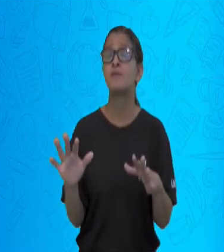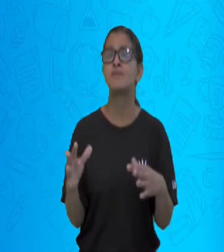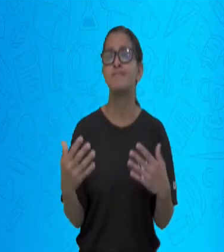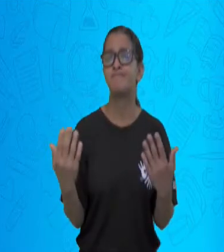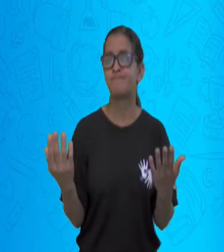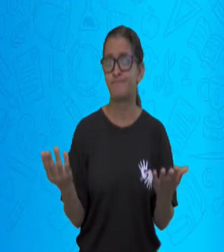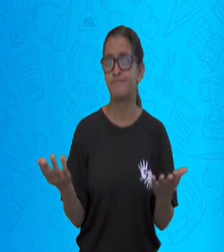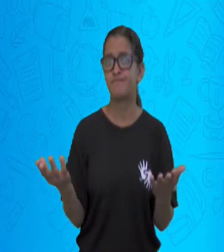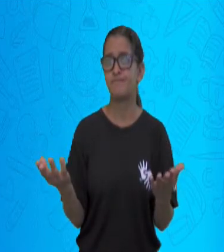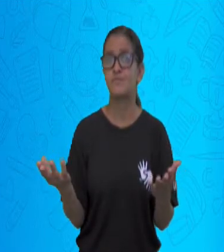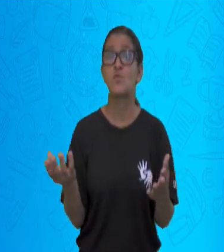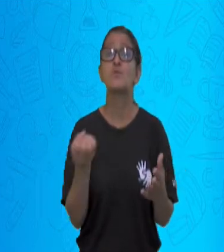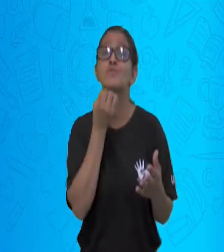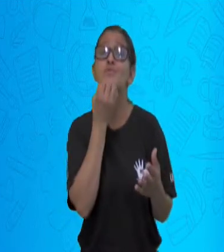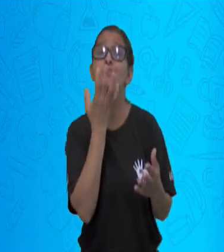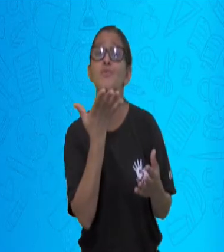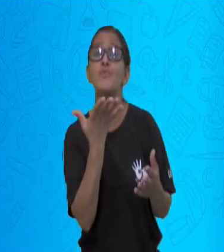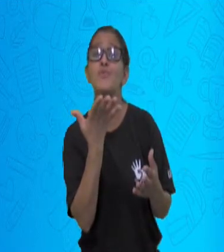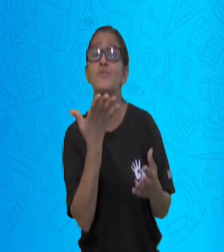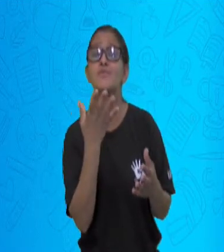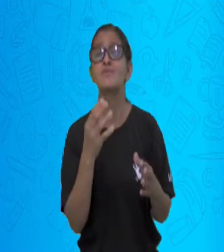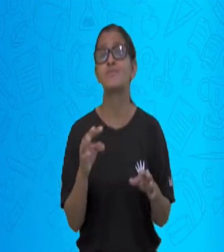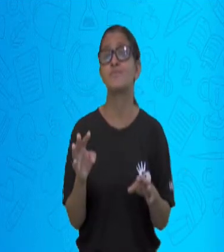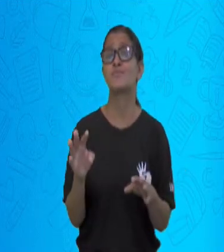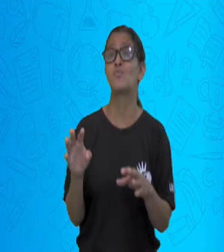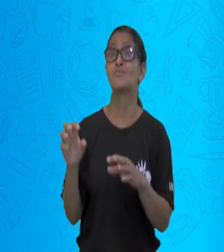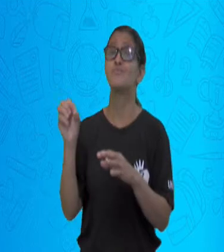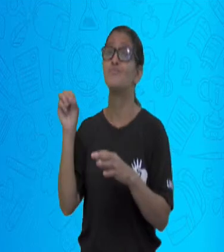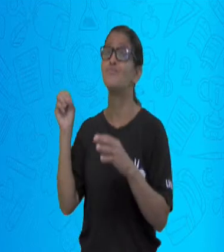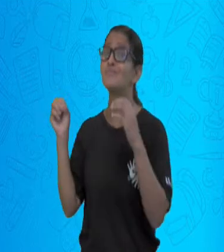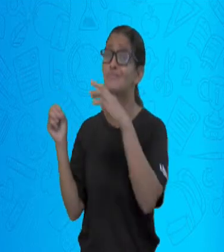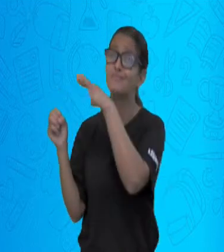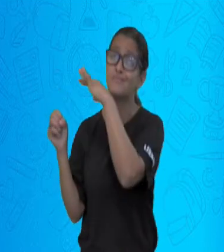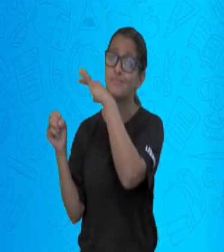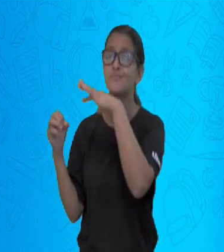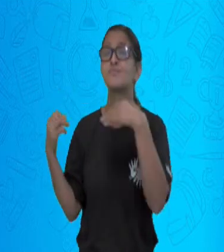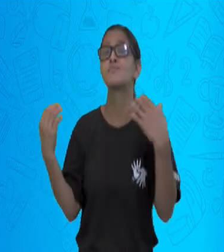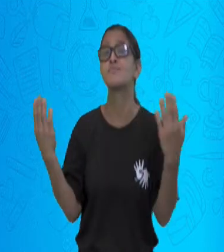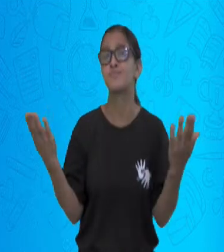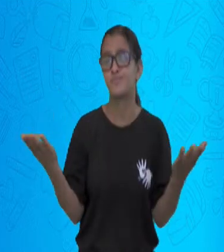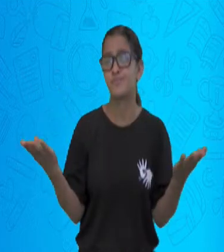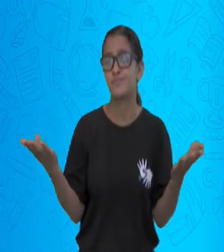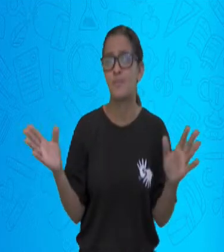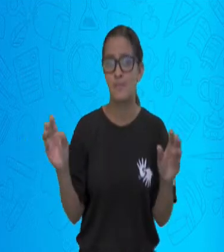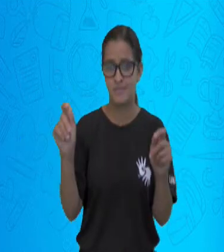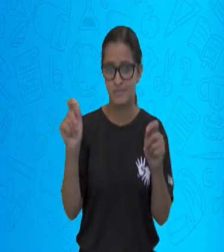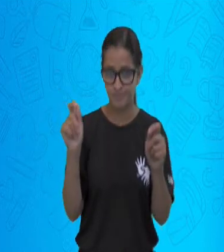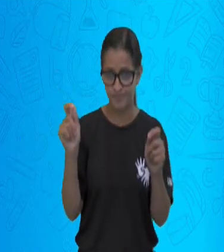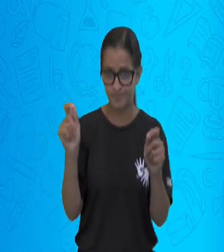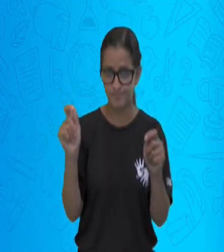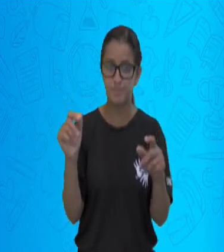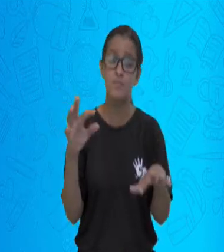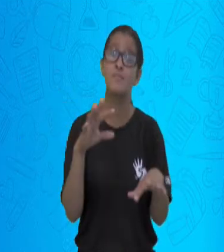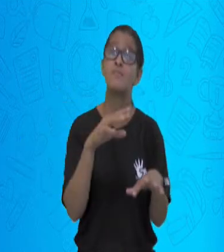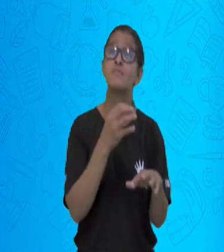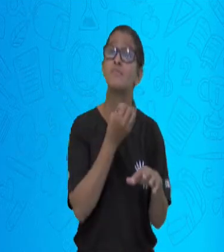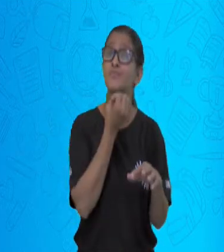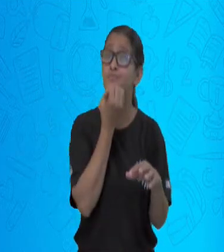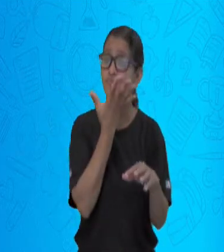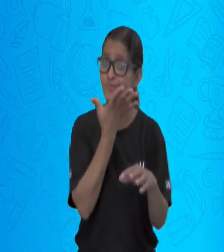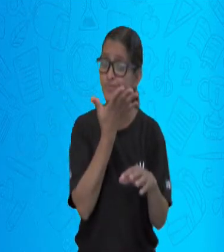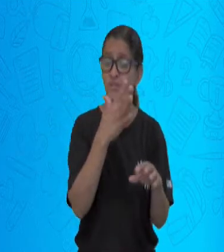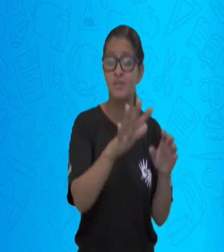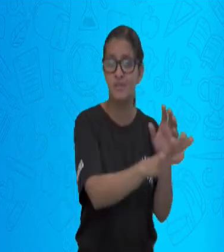geográfico, o que trouxe de bom, de benefício, e aqui de malefício, aquilo que foi de ruim para a nossa sociedade. Então, no